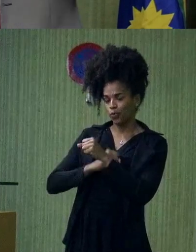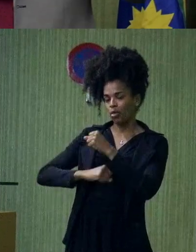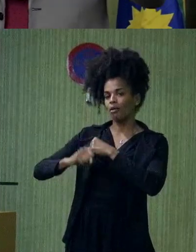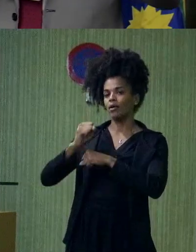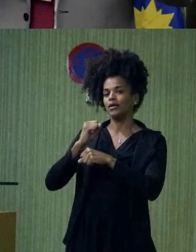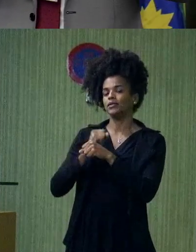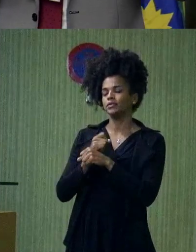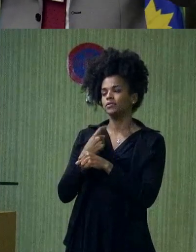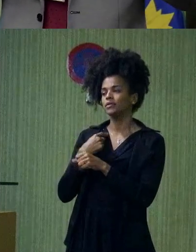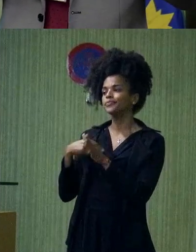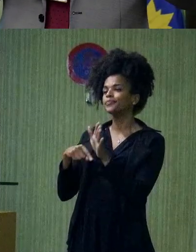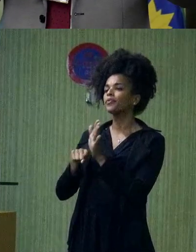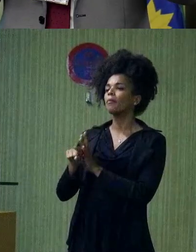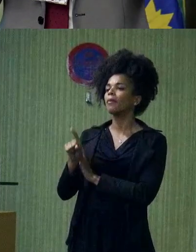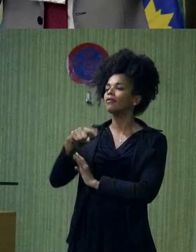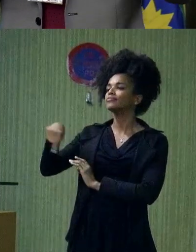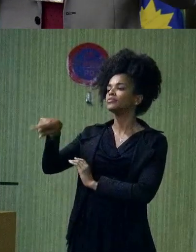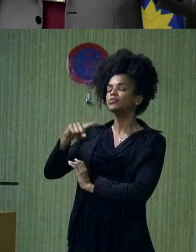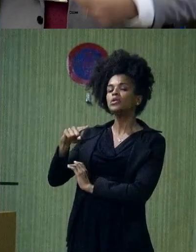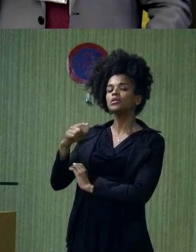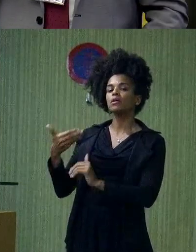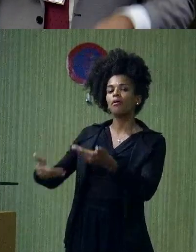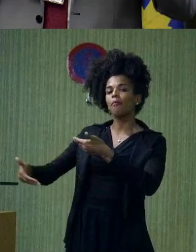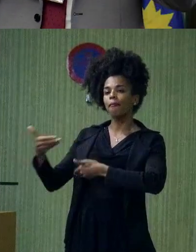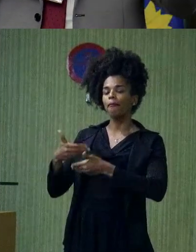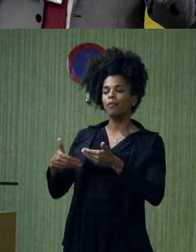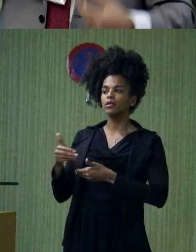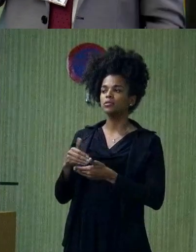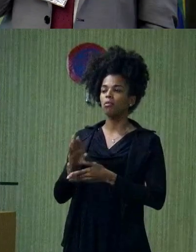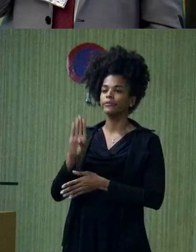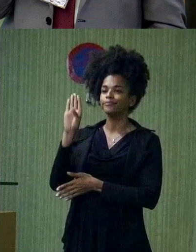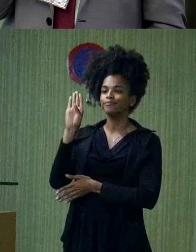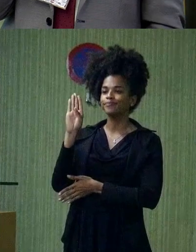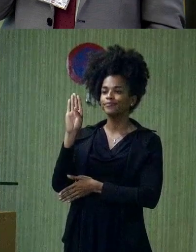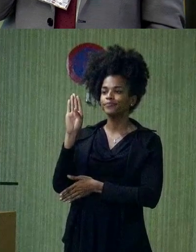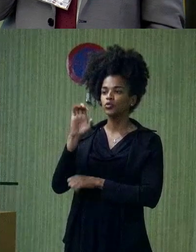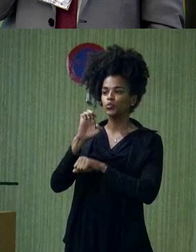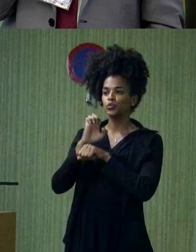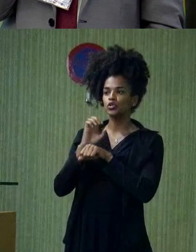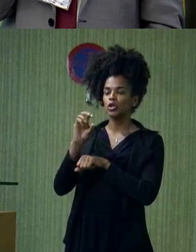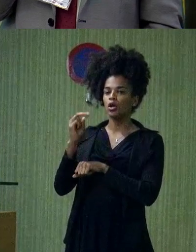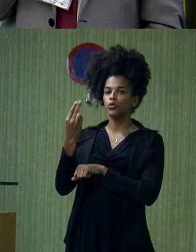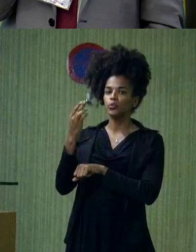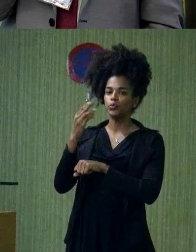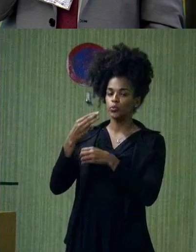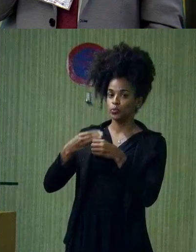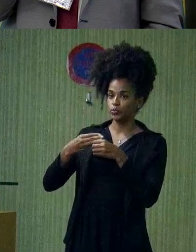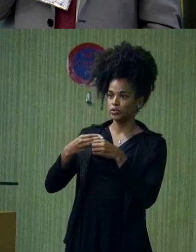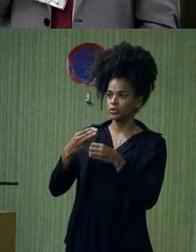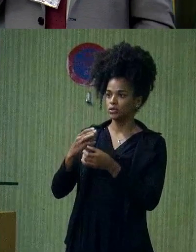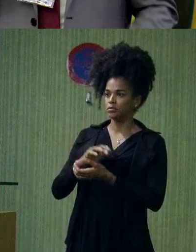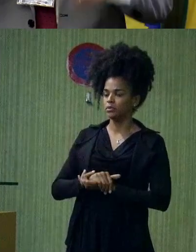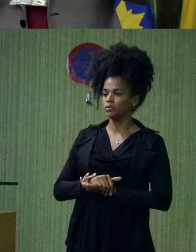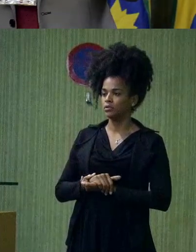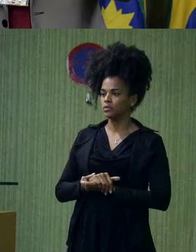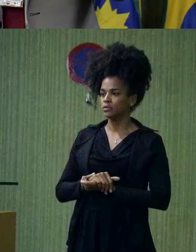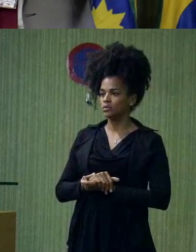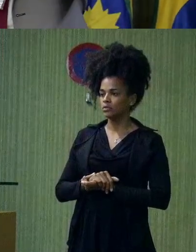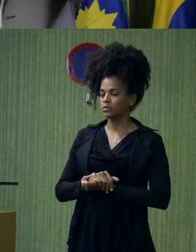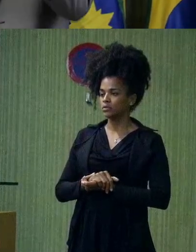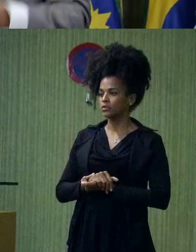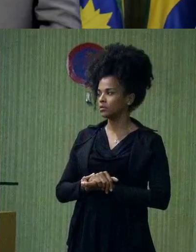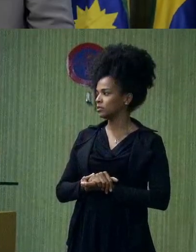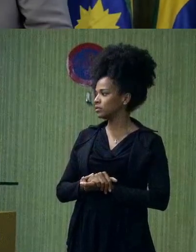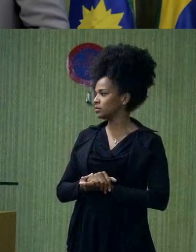queria saber o seguinte quais dos colegas aqui chegaram a participar no âmbito do seu estado ou município aí a segunda né